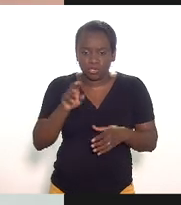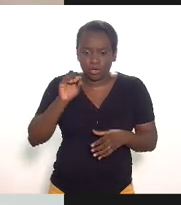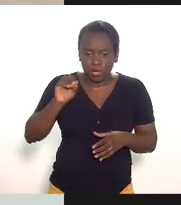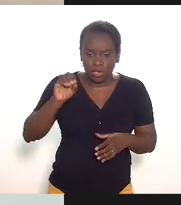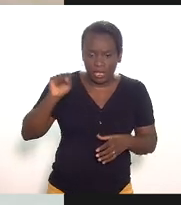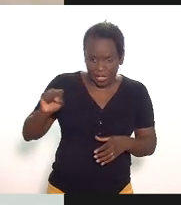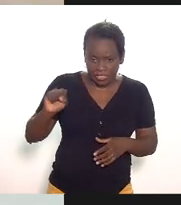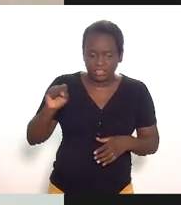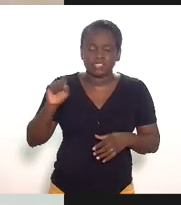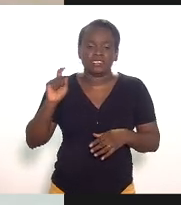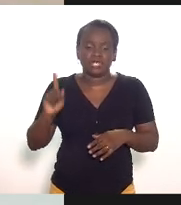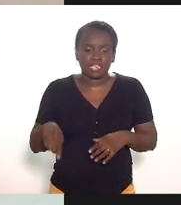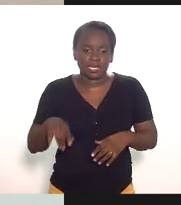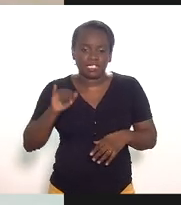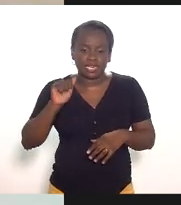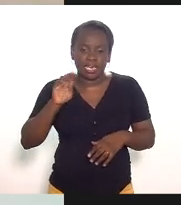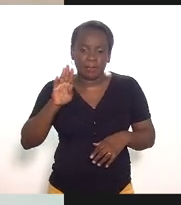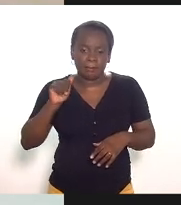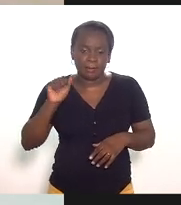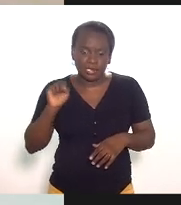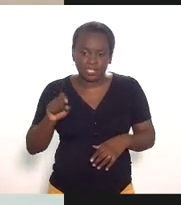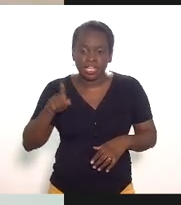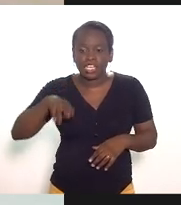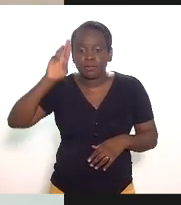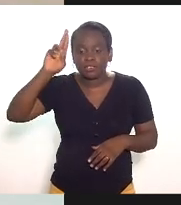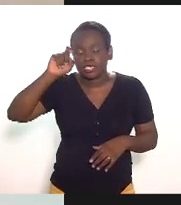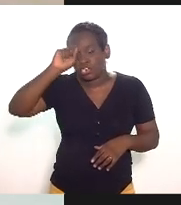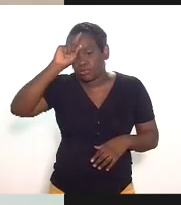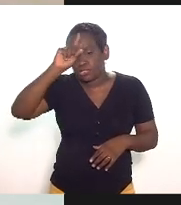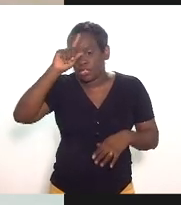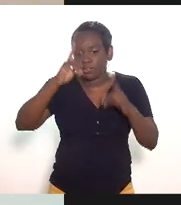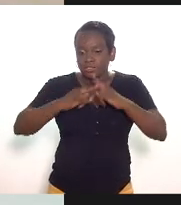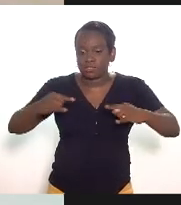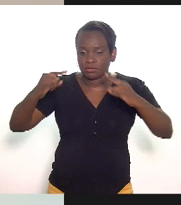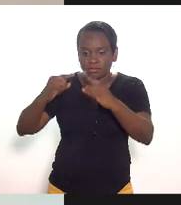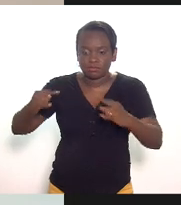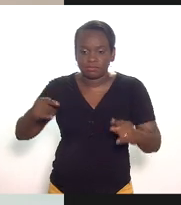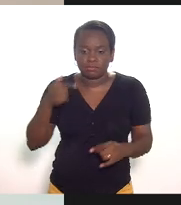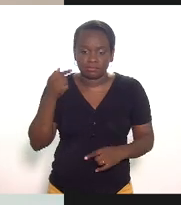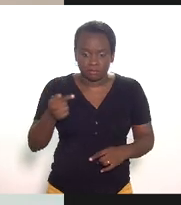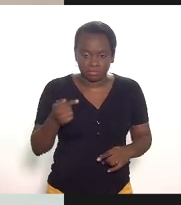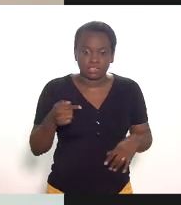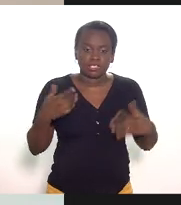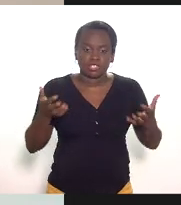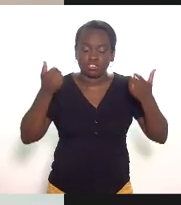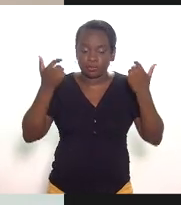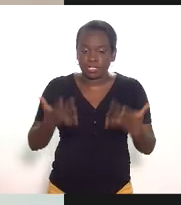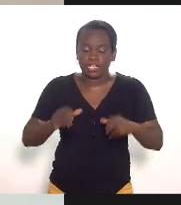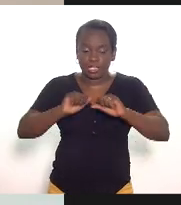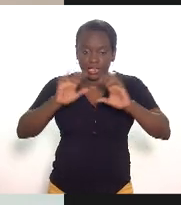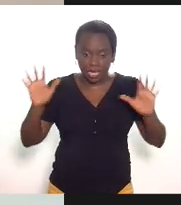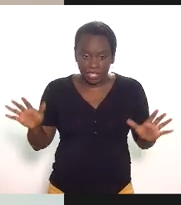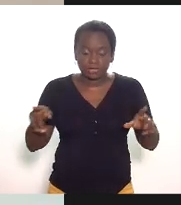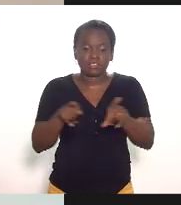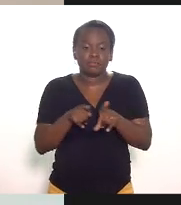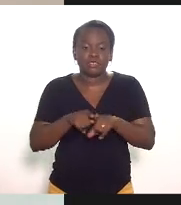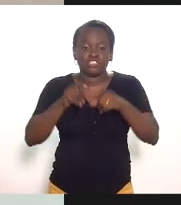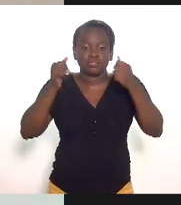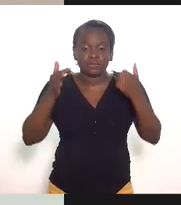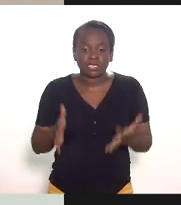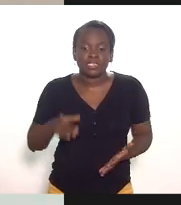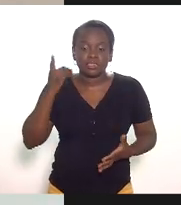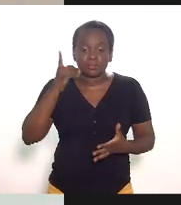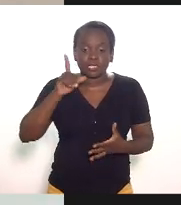o Iabas, que era responsável pela construção dos sete hospitais de campanha. Então, eu queria colocar isso muito claro, dizer que o deputado Fiscal está